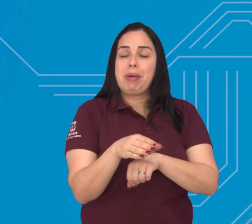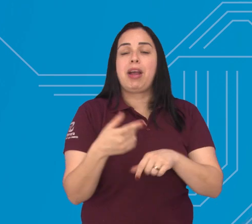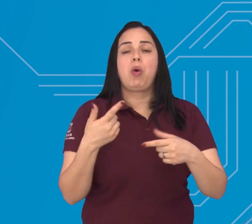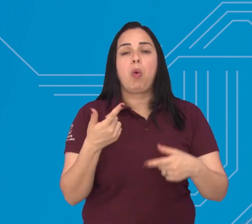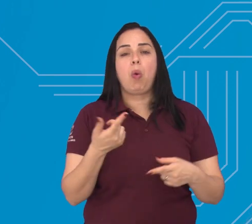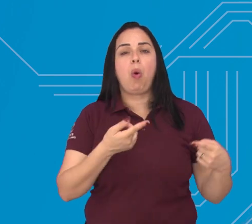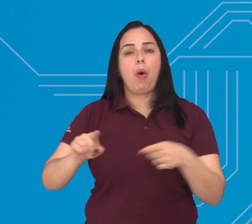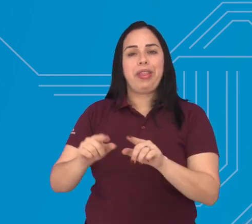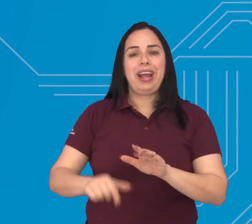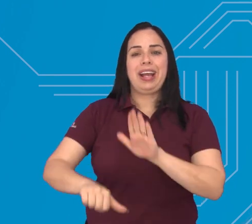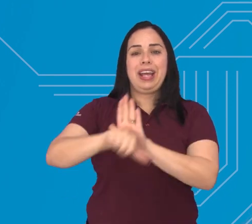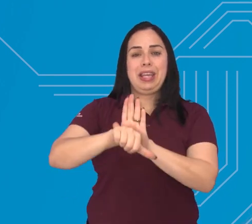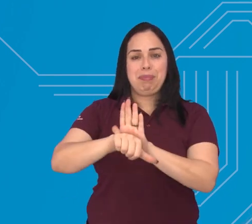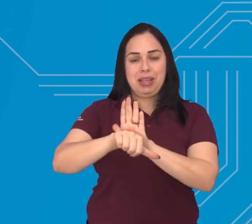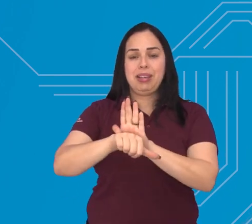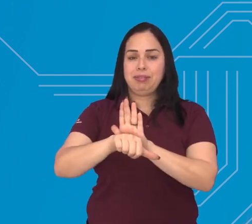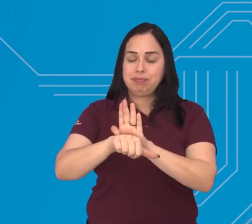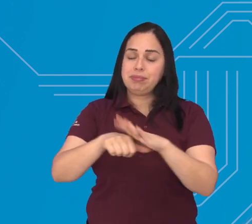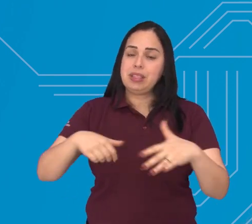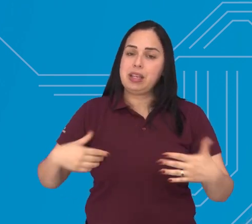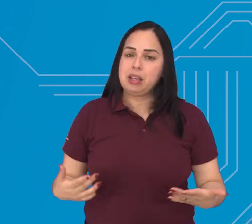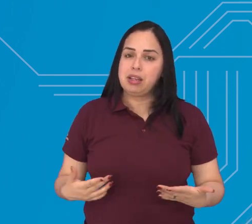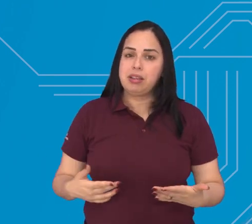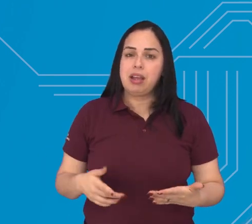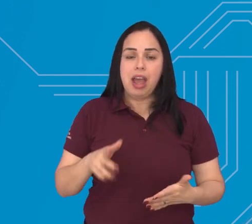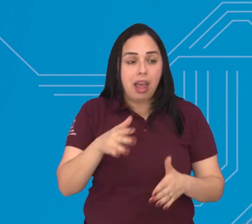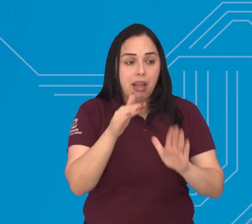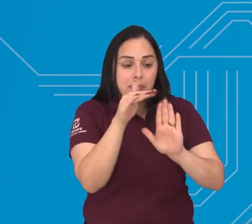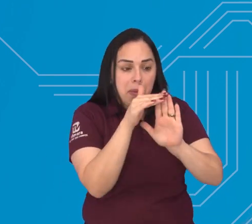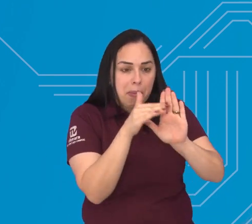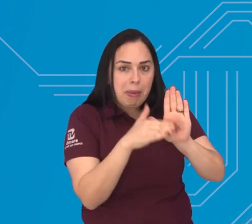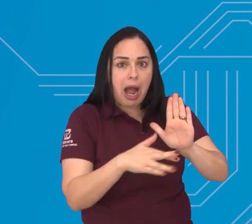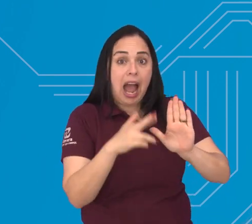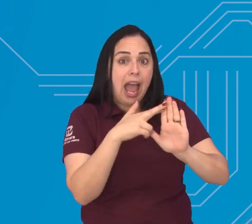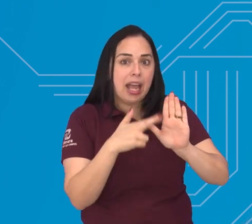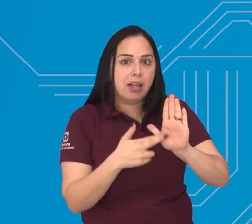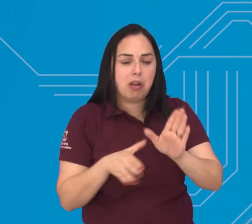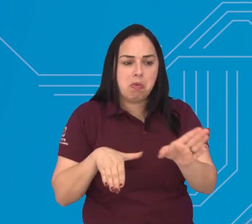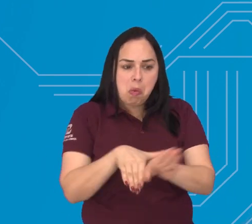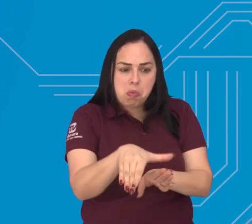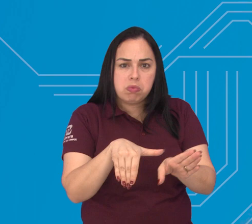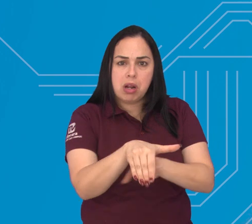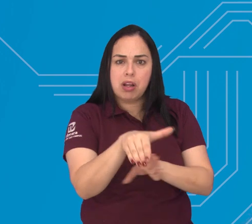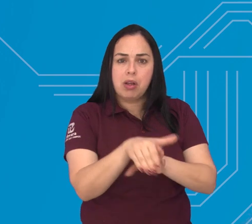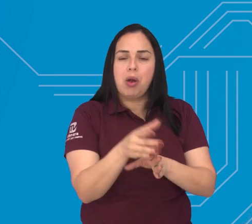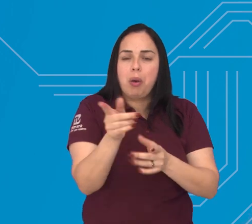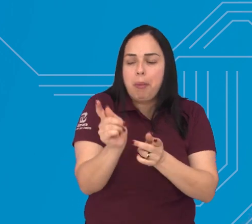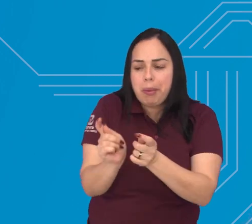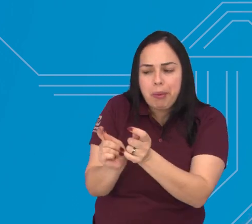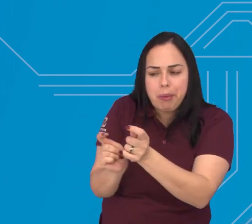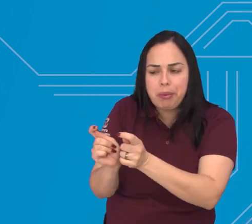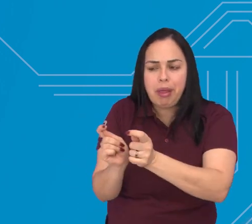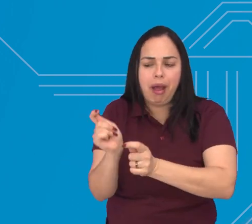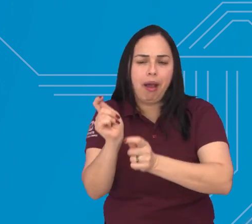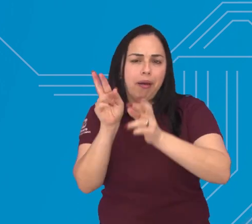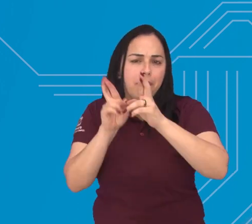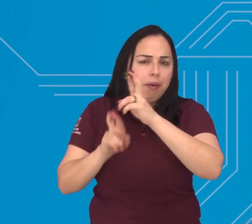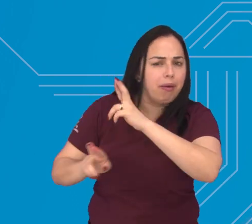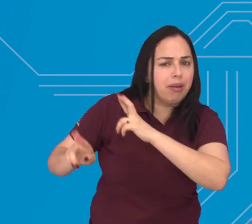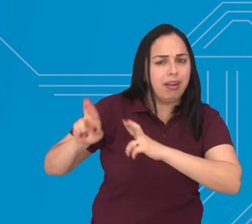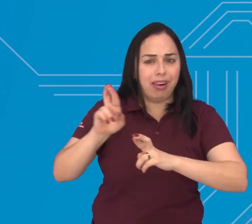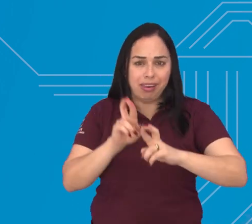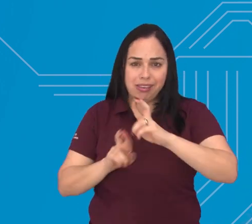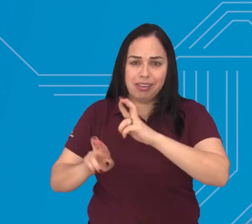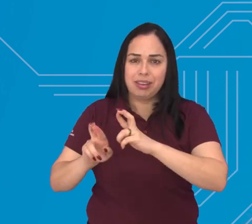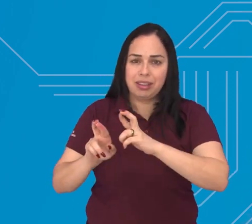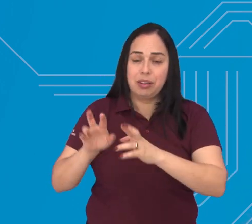combater crimes cibernéticos contra crianças. É uma espécie de guia digital que vai orientar as famílias sobre como monitorar o